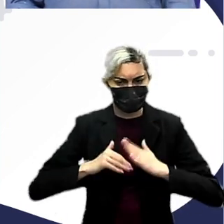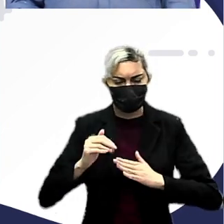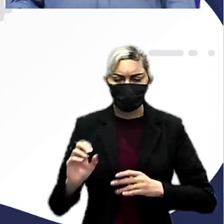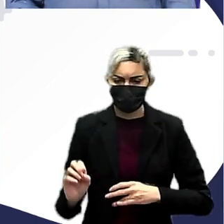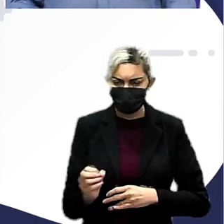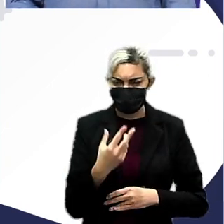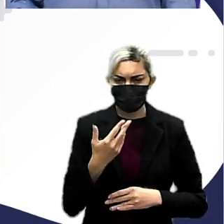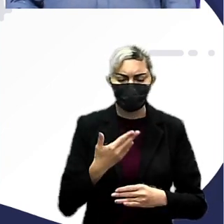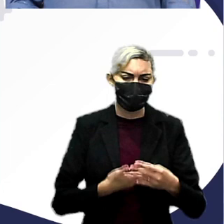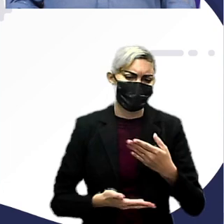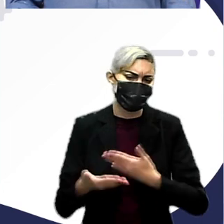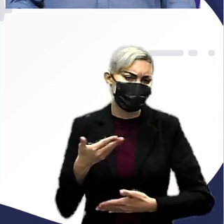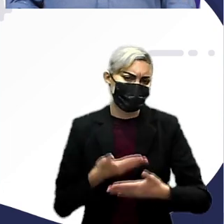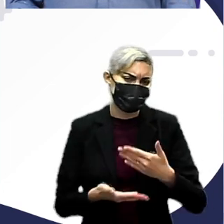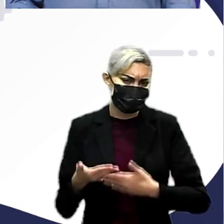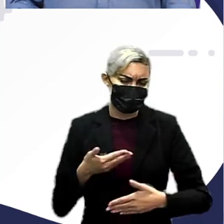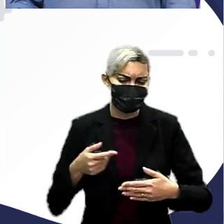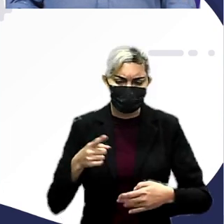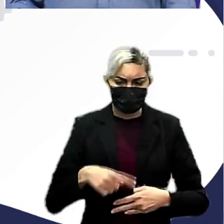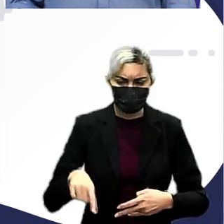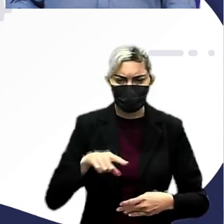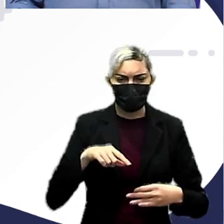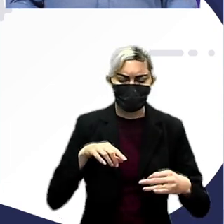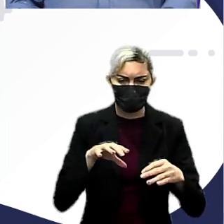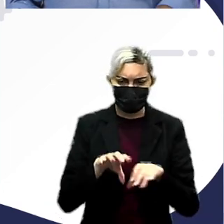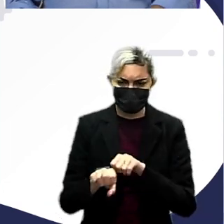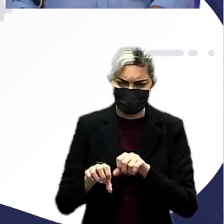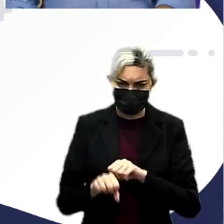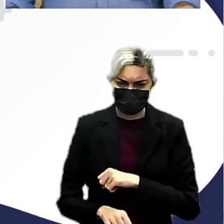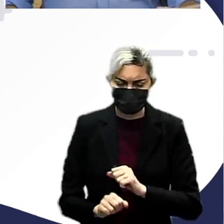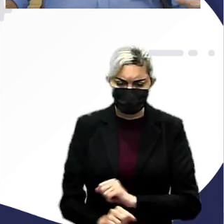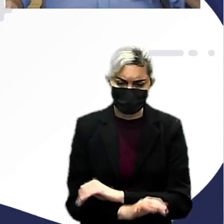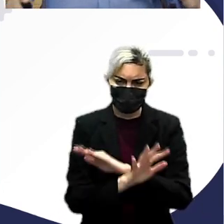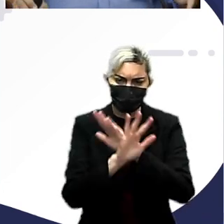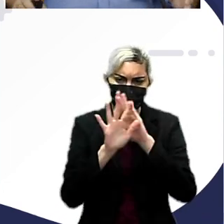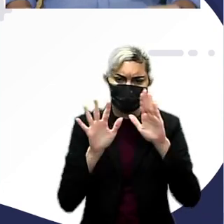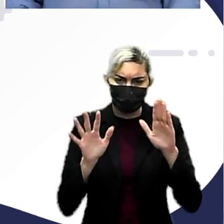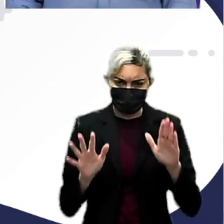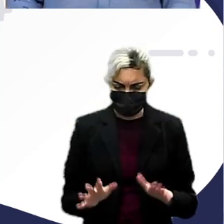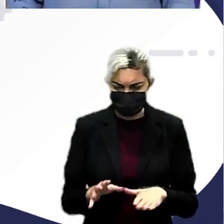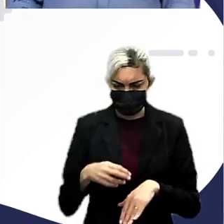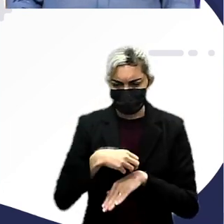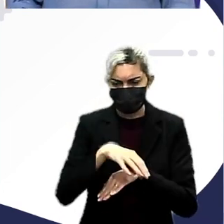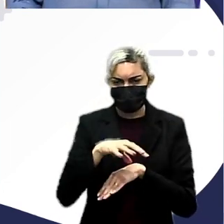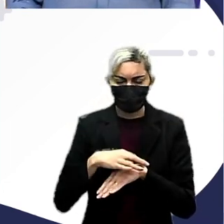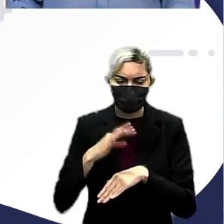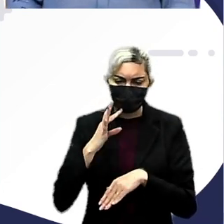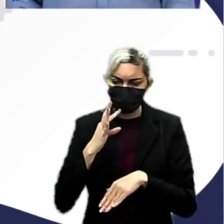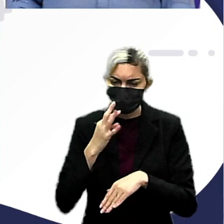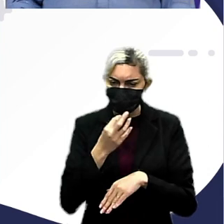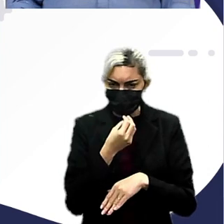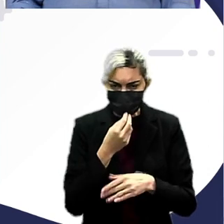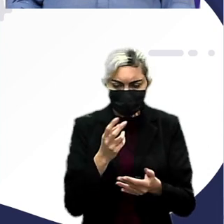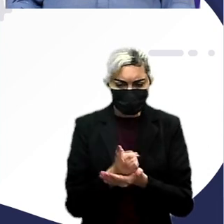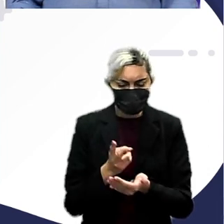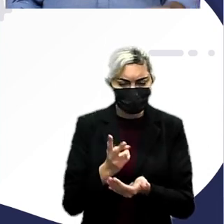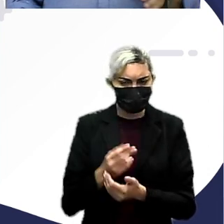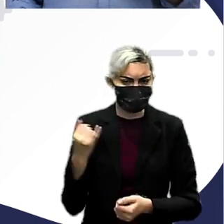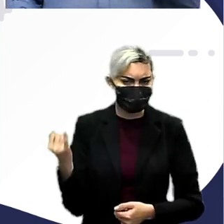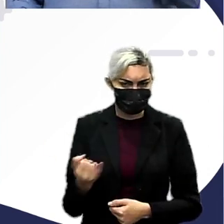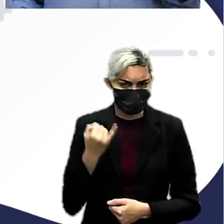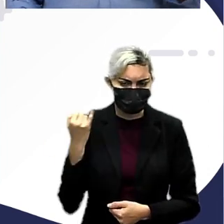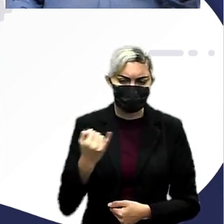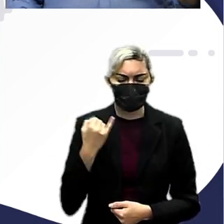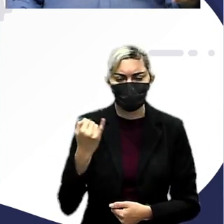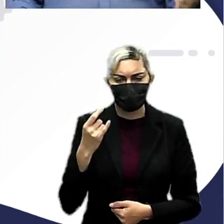em relação às nossas formações. Então, ampliar o nosso leque de conhecimento é sempre muito importante